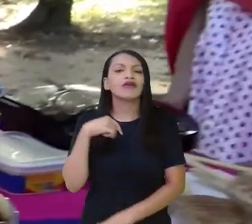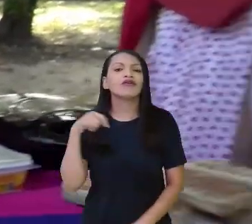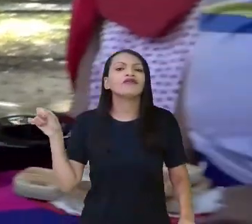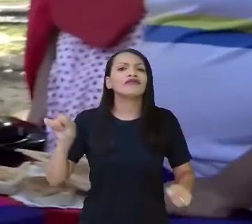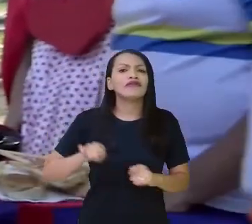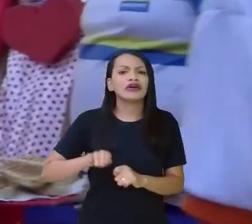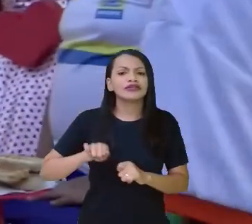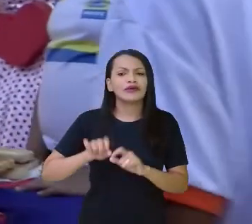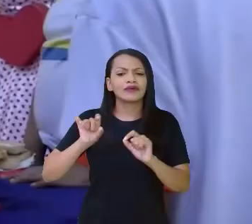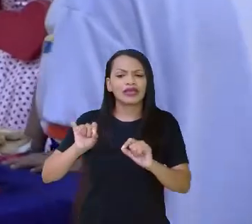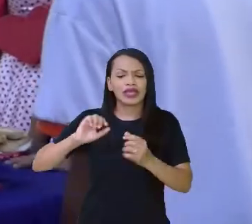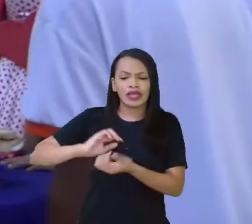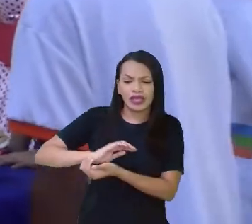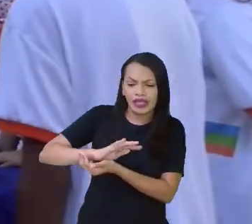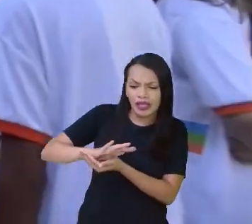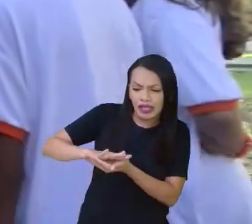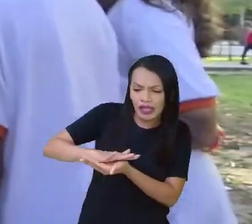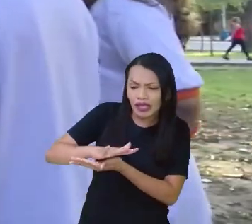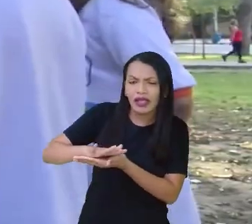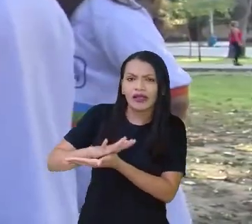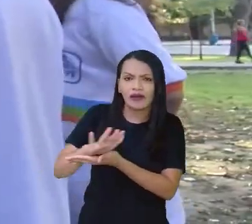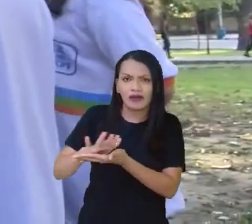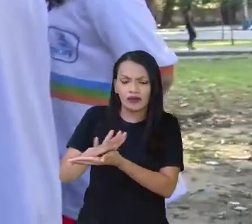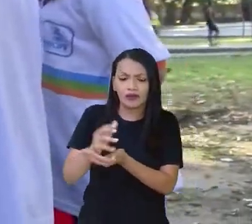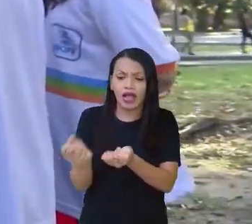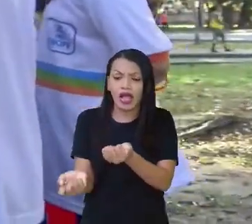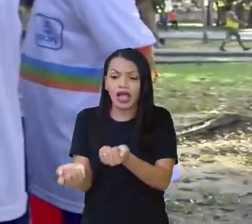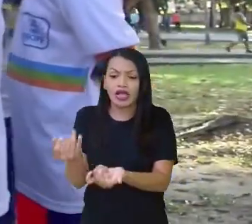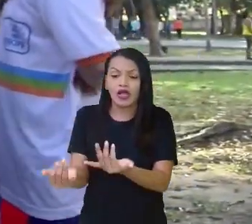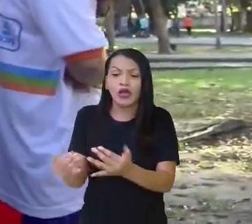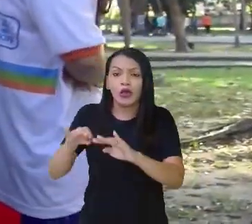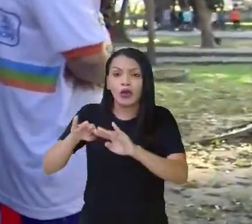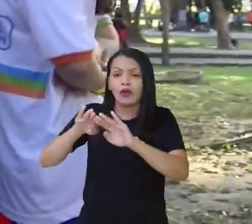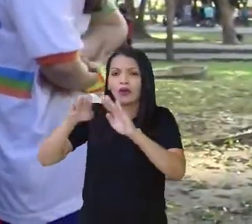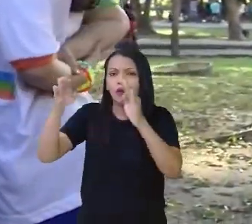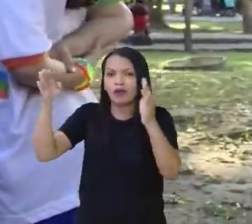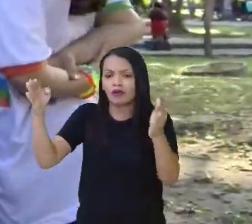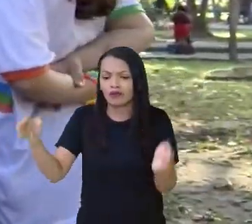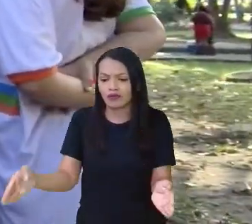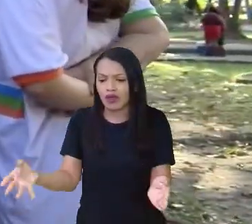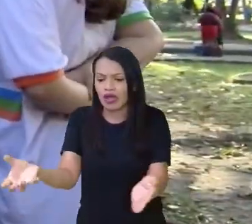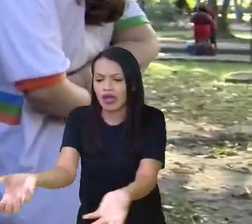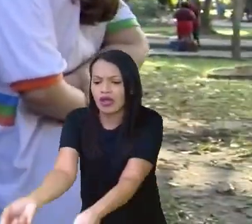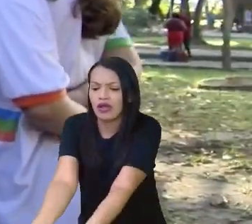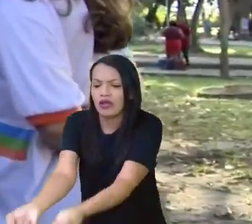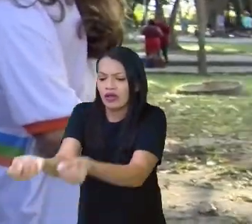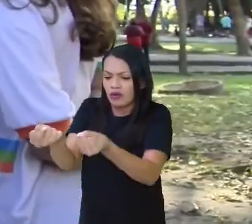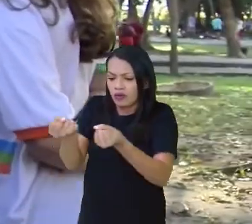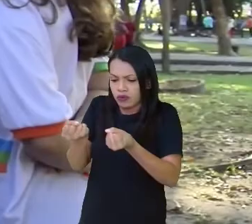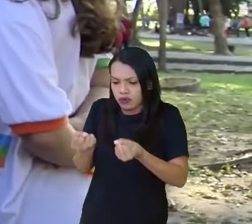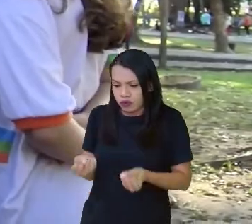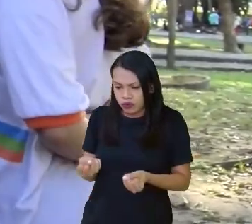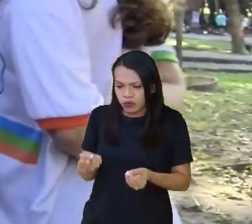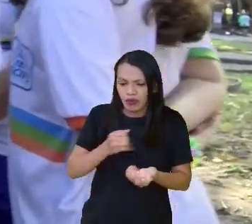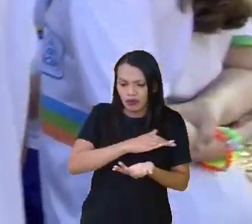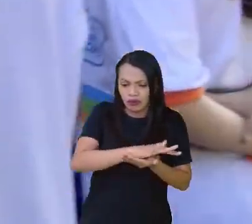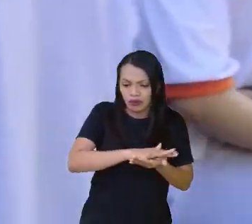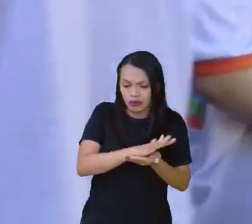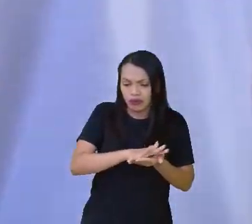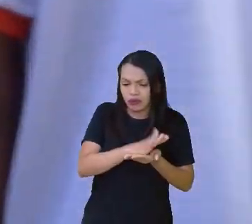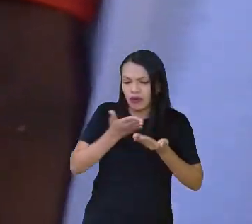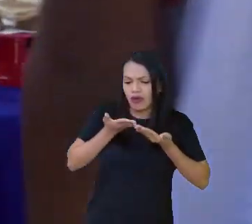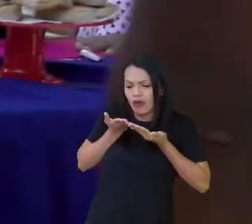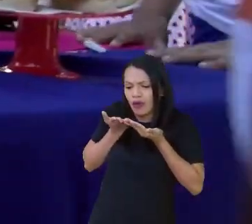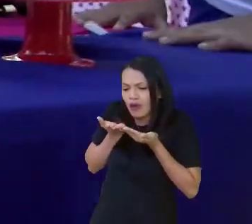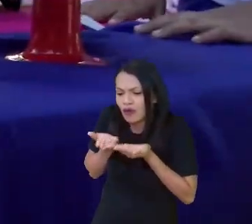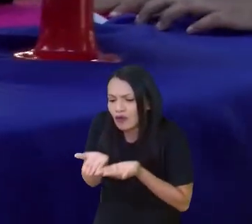aquelas bolinhas e colocar no forno. Depois disso, o nosso biscoito vai